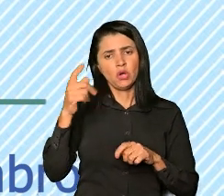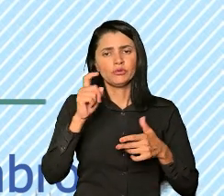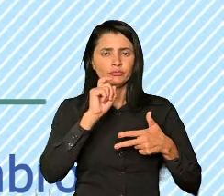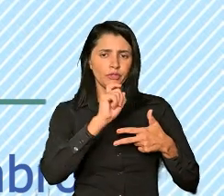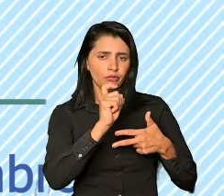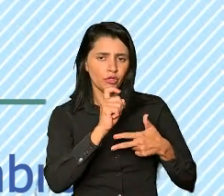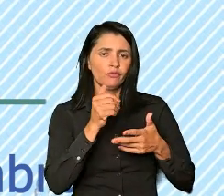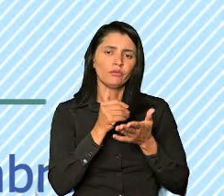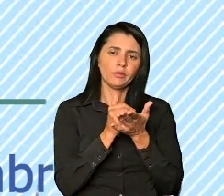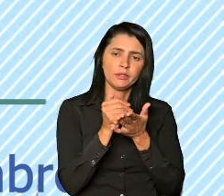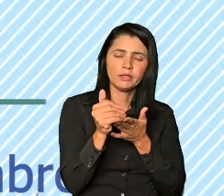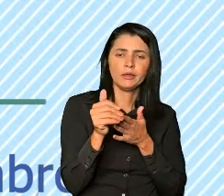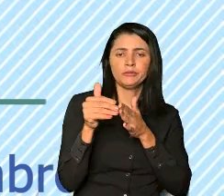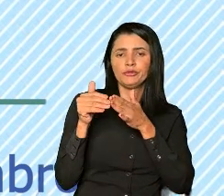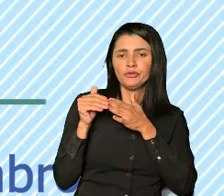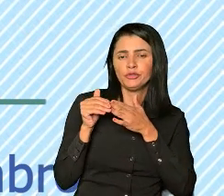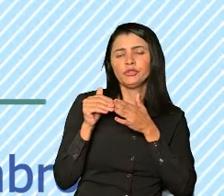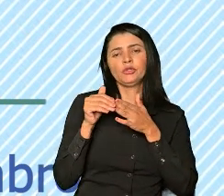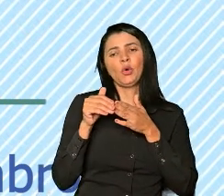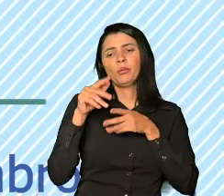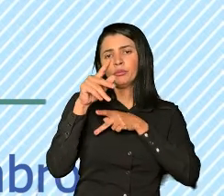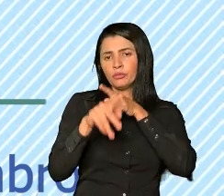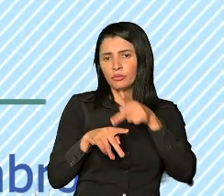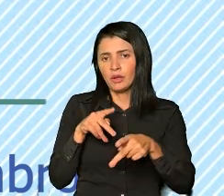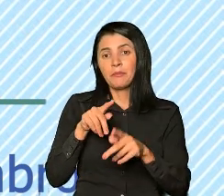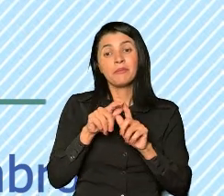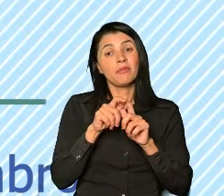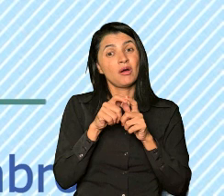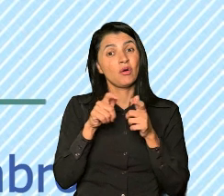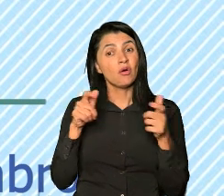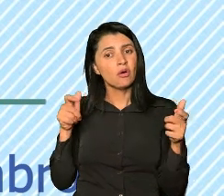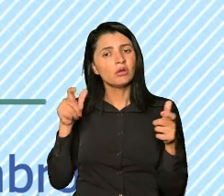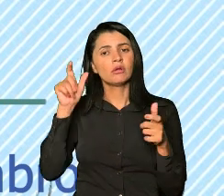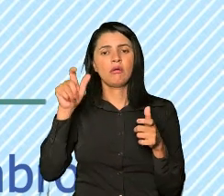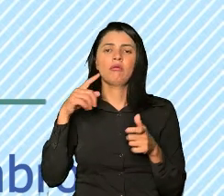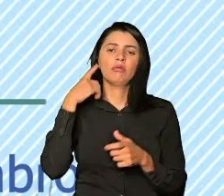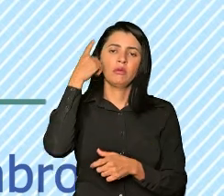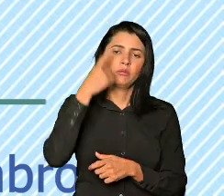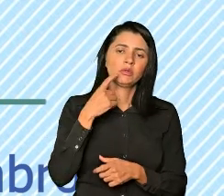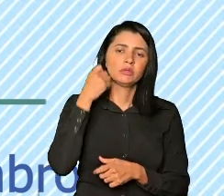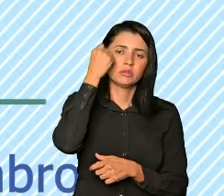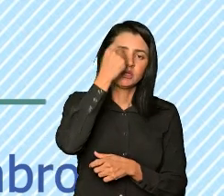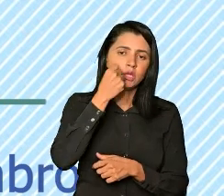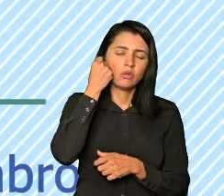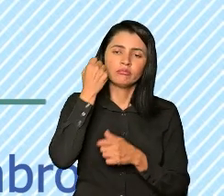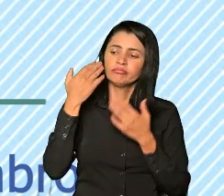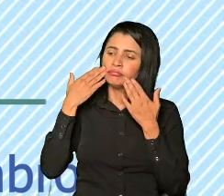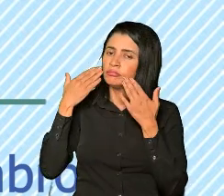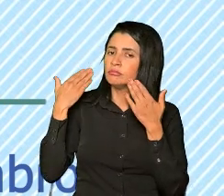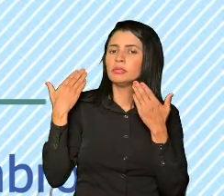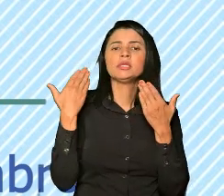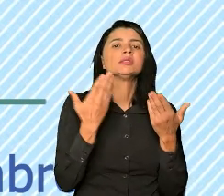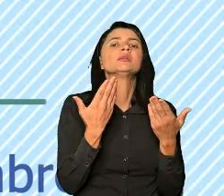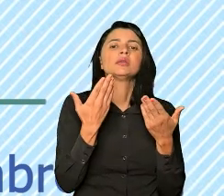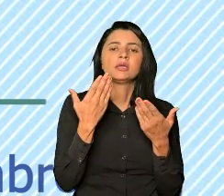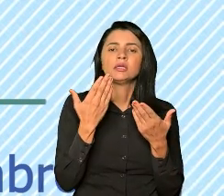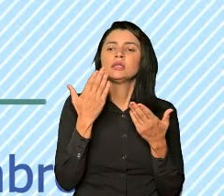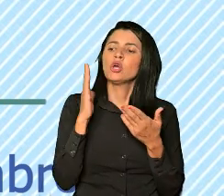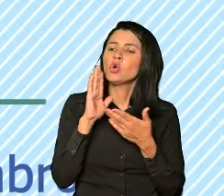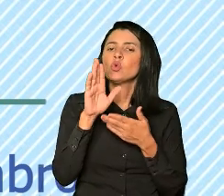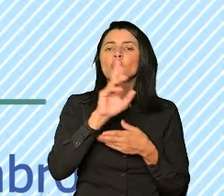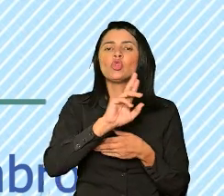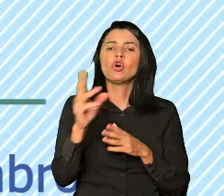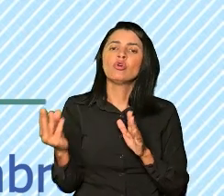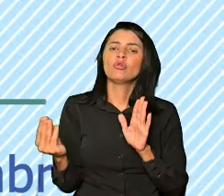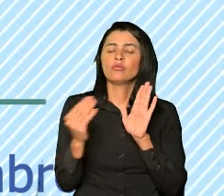executivo, iniciativa popular, mas na maioria das vezes são deputados e senadores que apresentam a indicação do